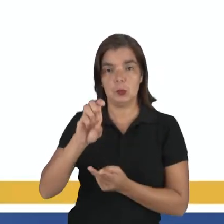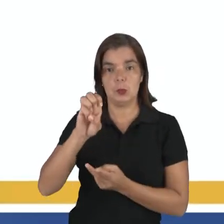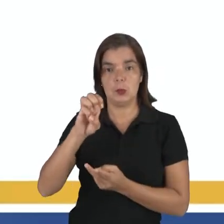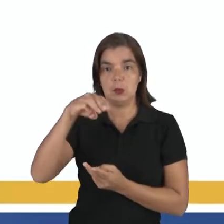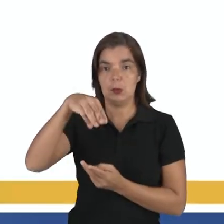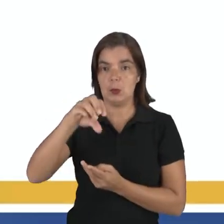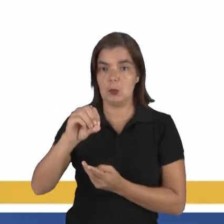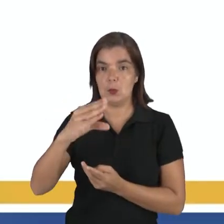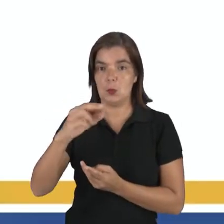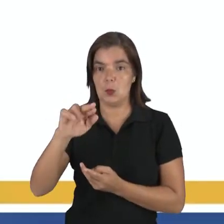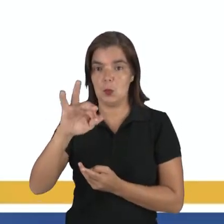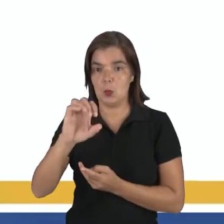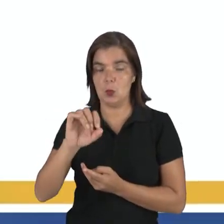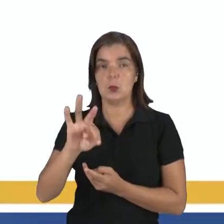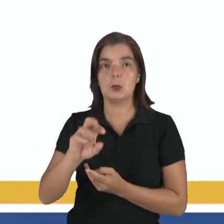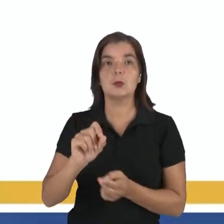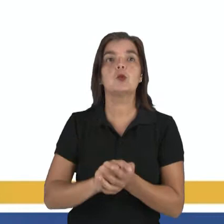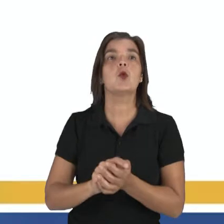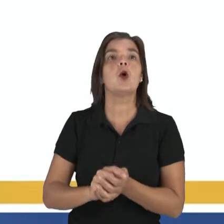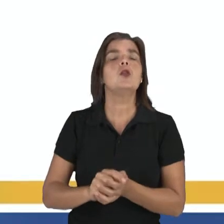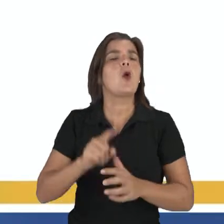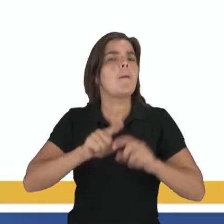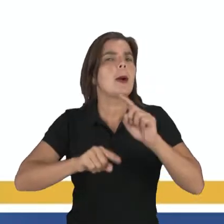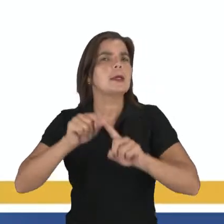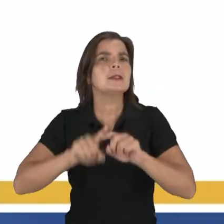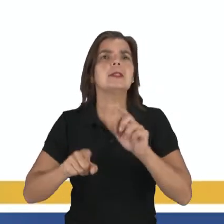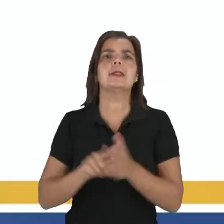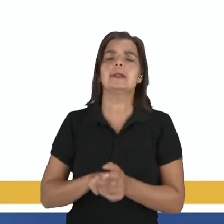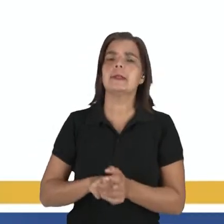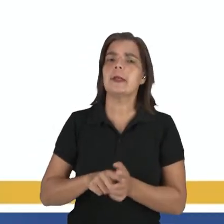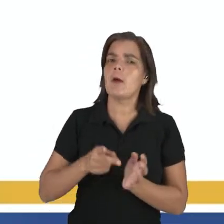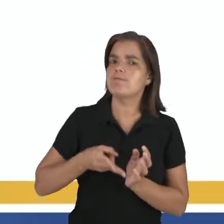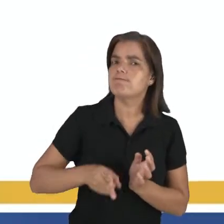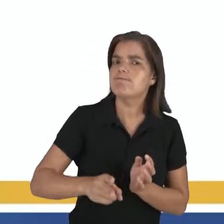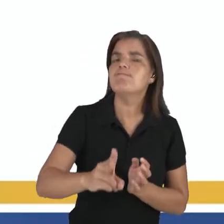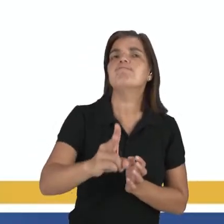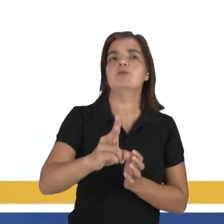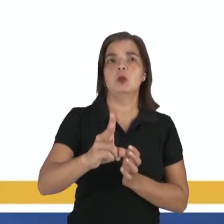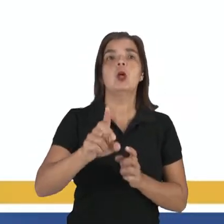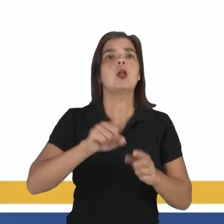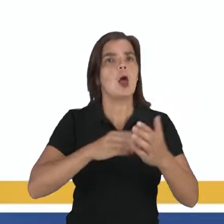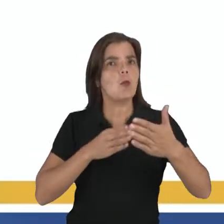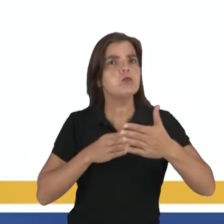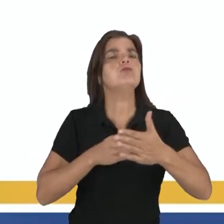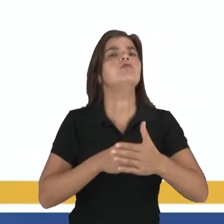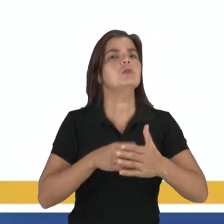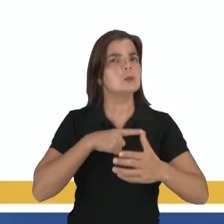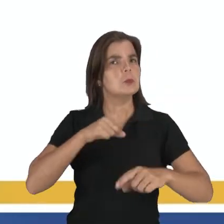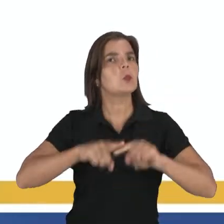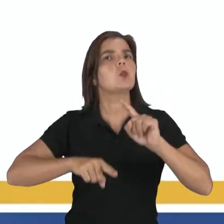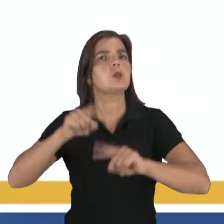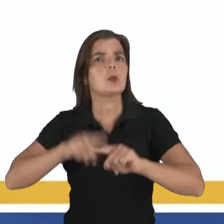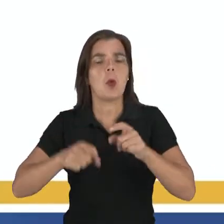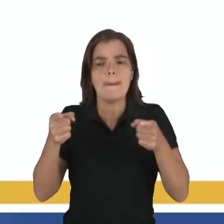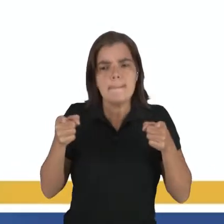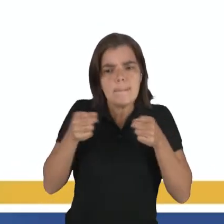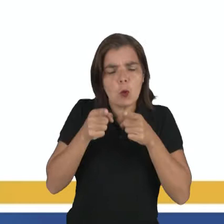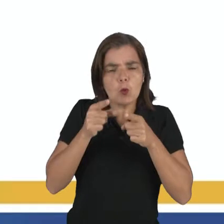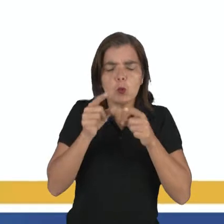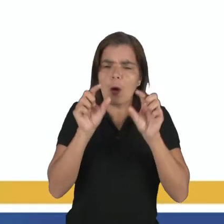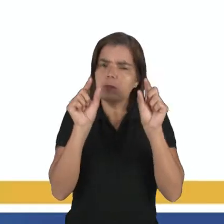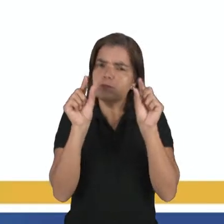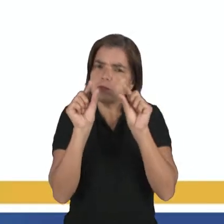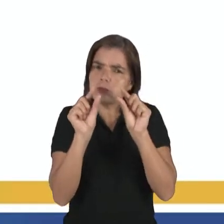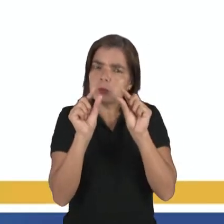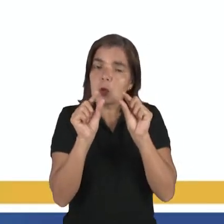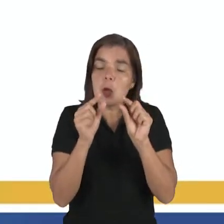matéria descontínua, onde eles dizem: há um limite para a divisão da matéria. A matéria é formada por minúsculas